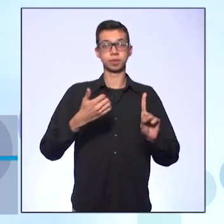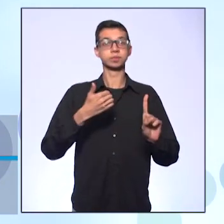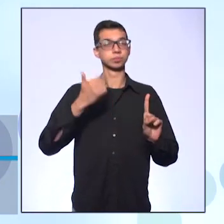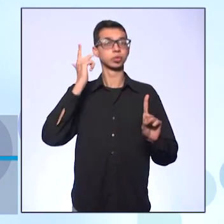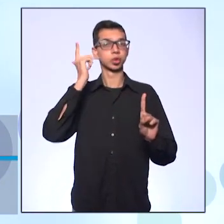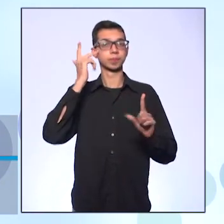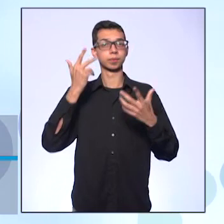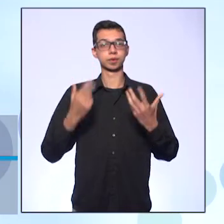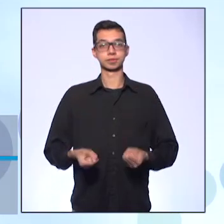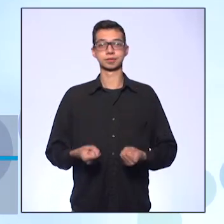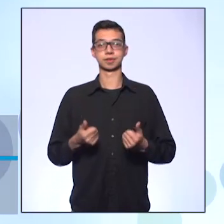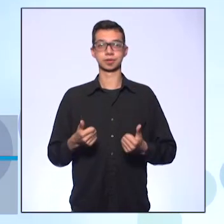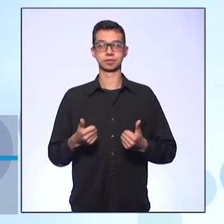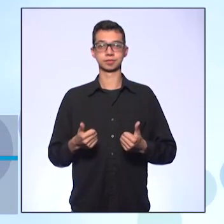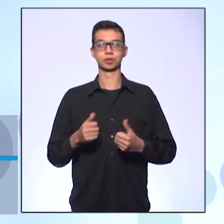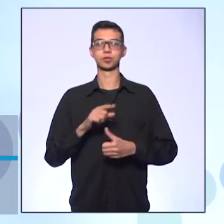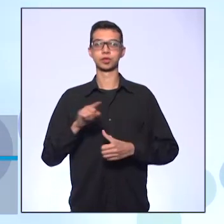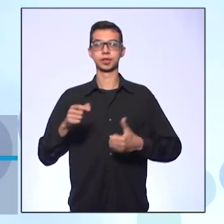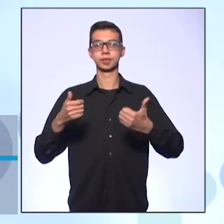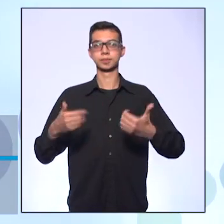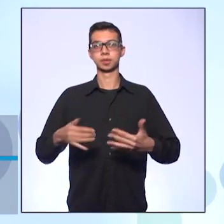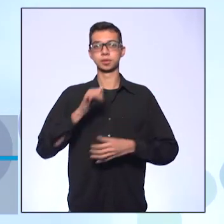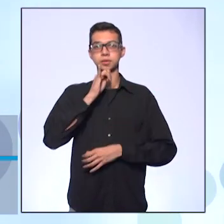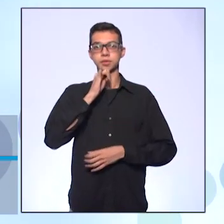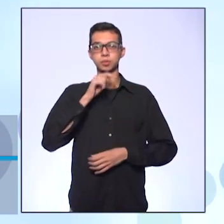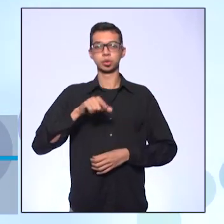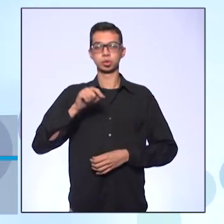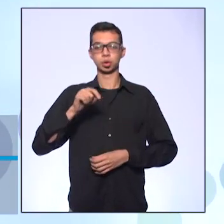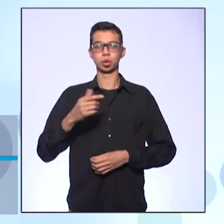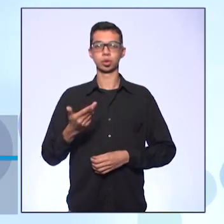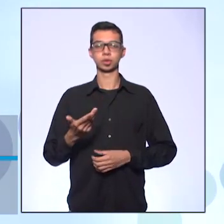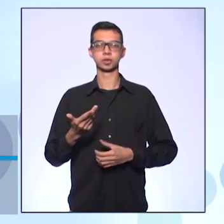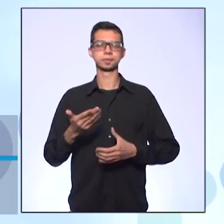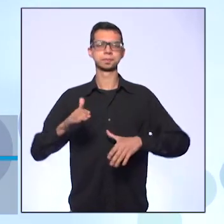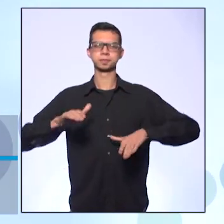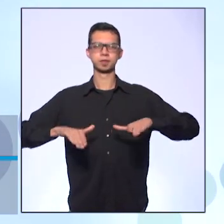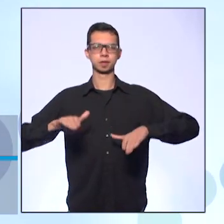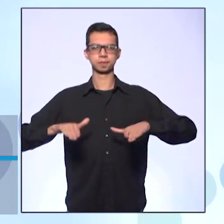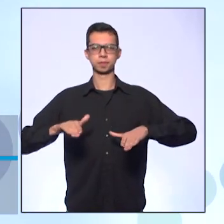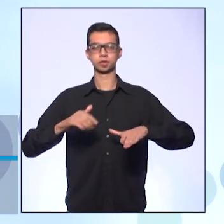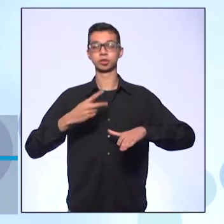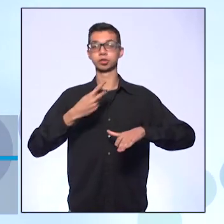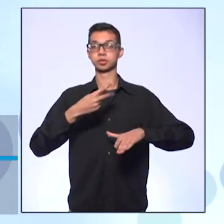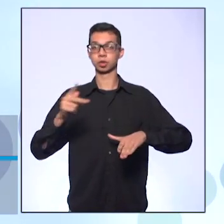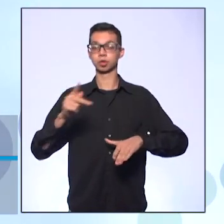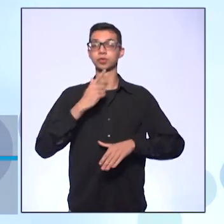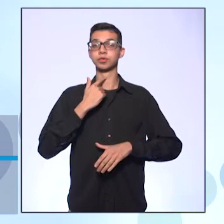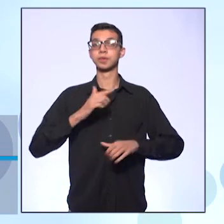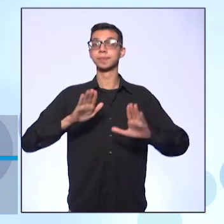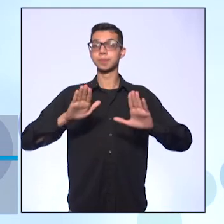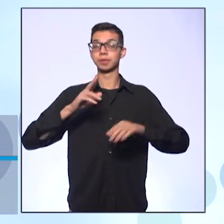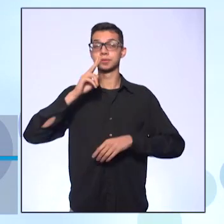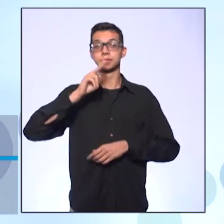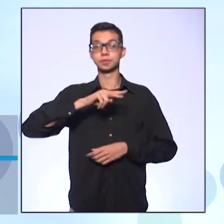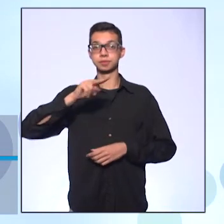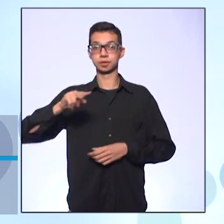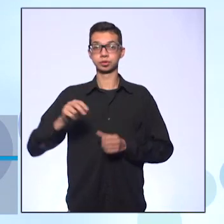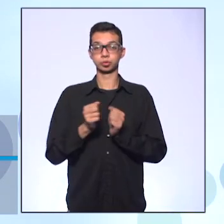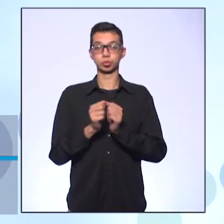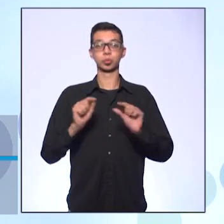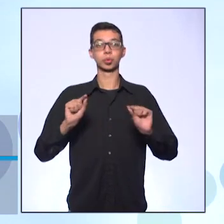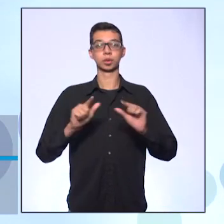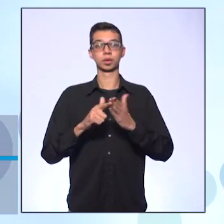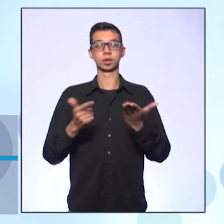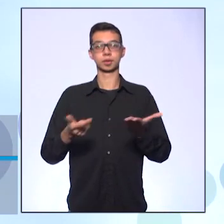gente pode aceitar, né, que você opte por um lado, opte por outro. Então, eu vou fazer o seguinte, eu vou ler junto com vocês uma